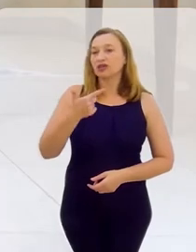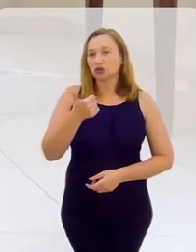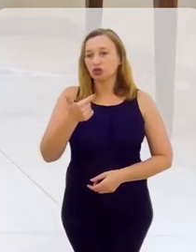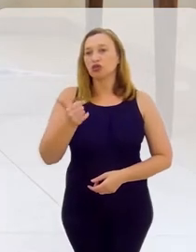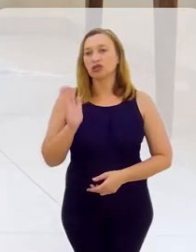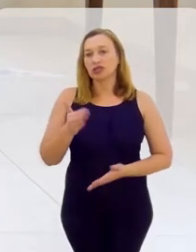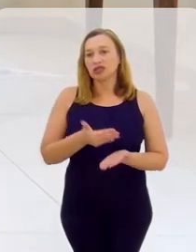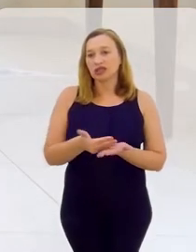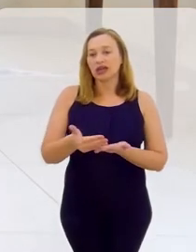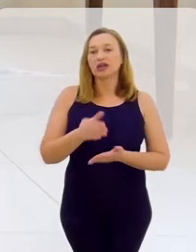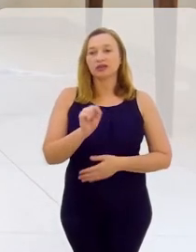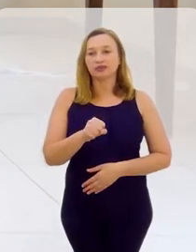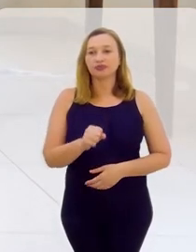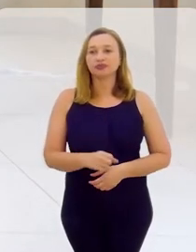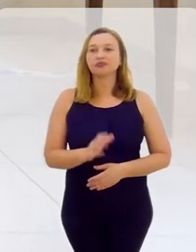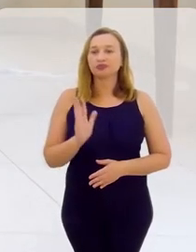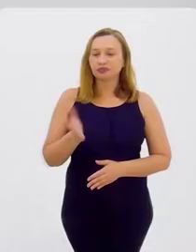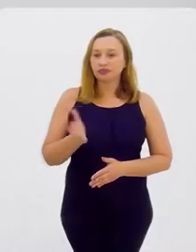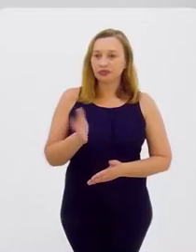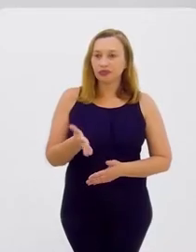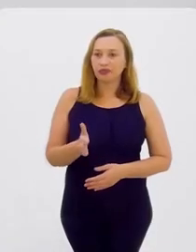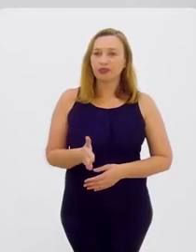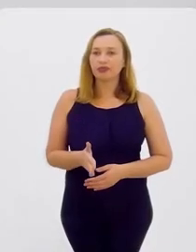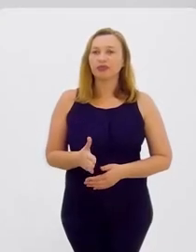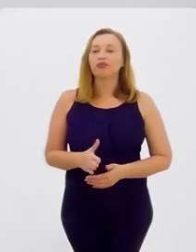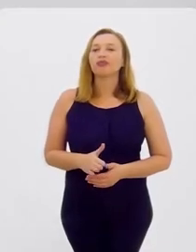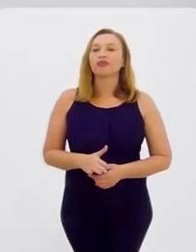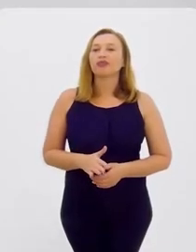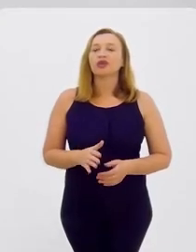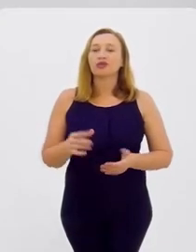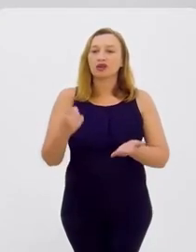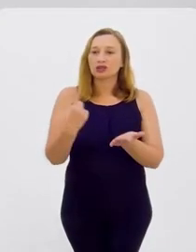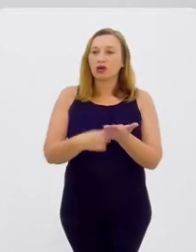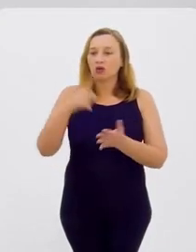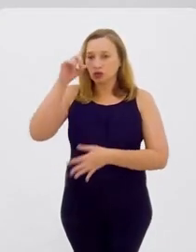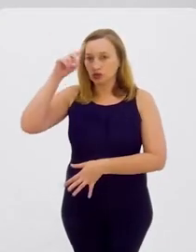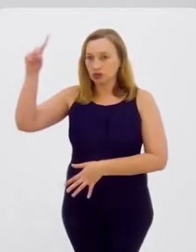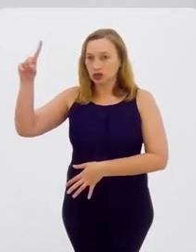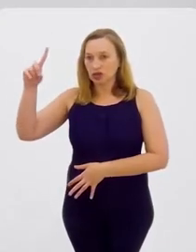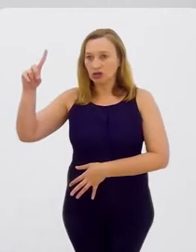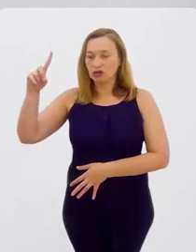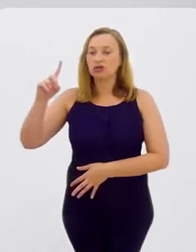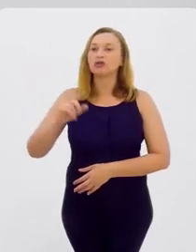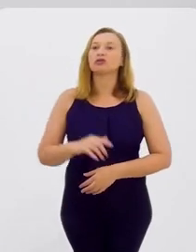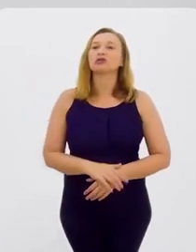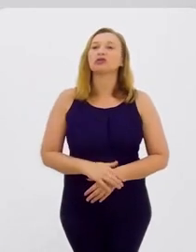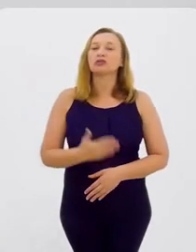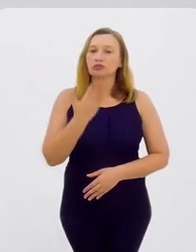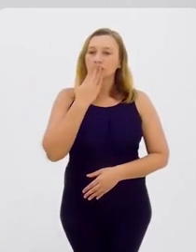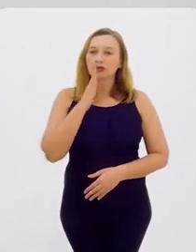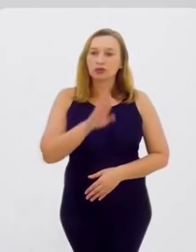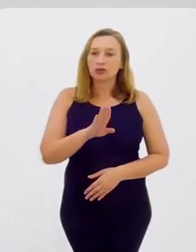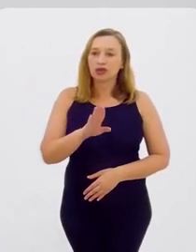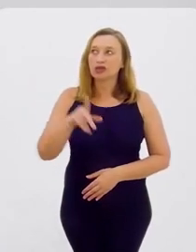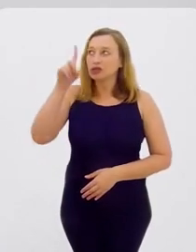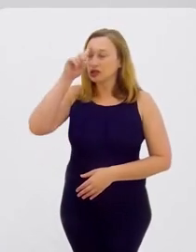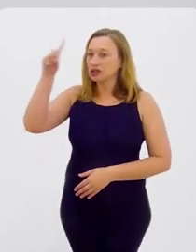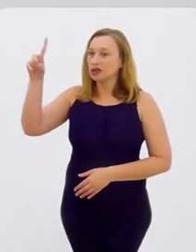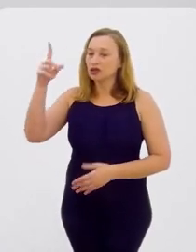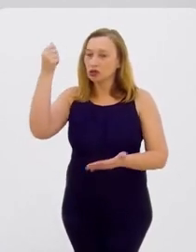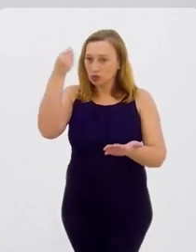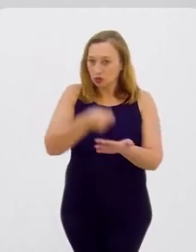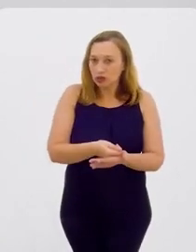partir dos 12 A anos. partir dos 12 anos. Quando ele já passou, quando ele já fez o acordo dele, quando ele já fez a